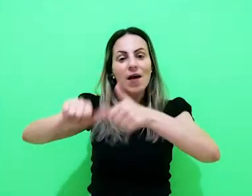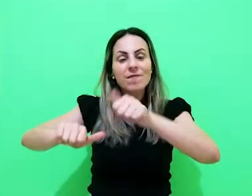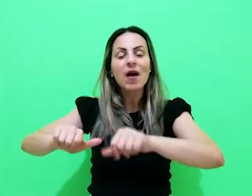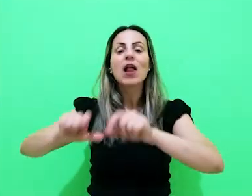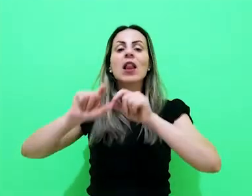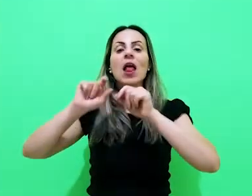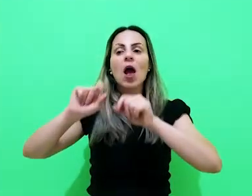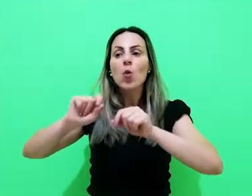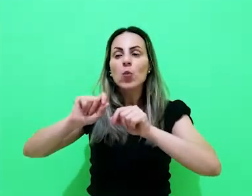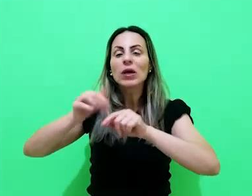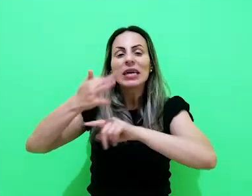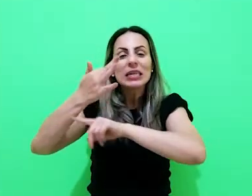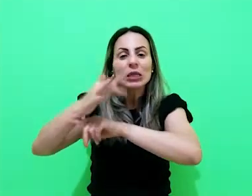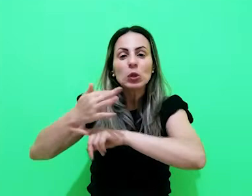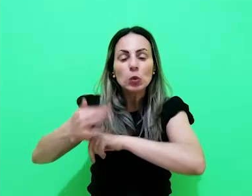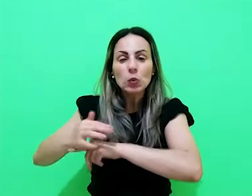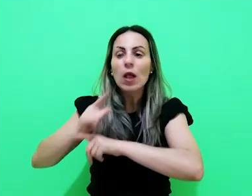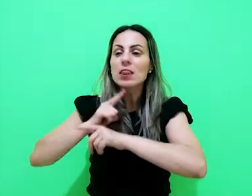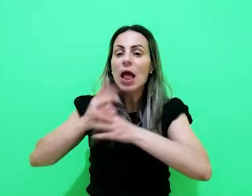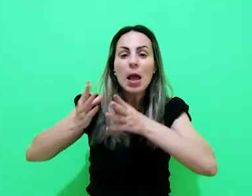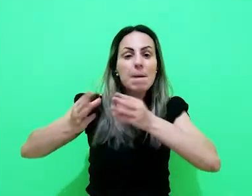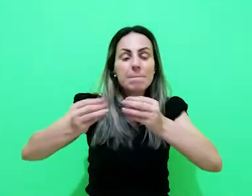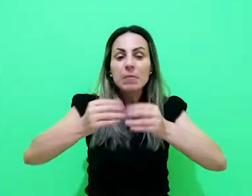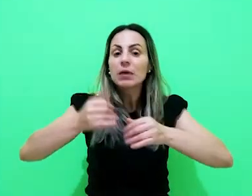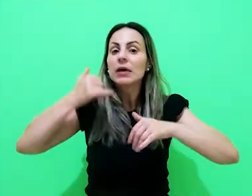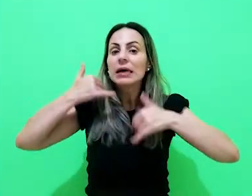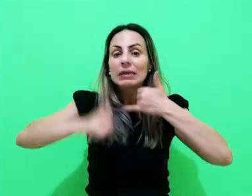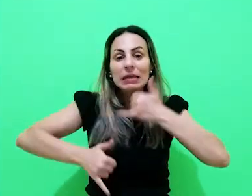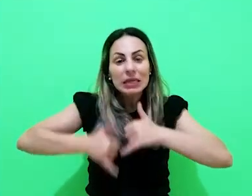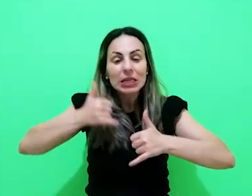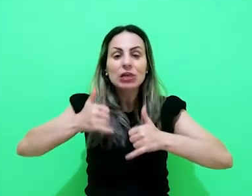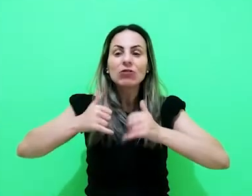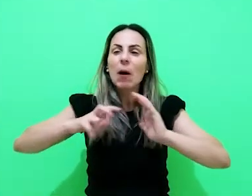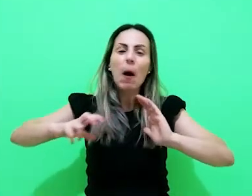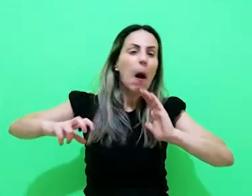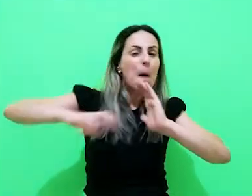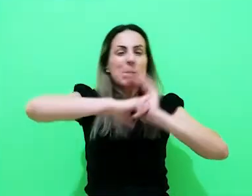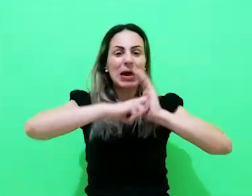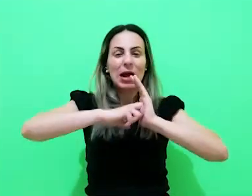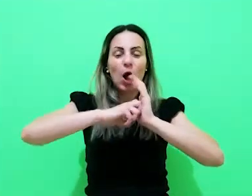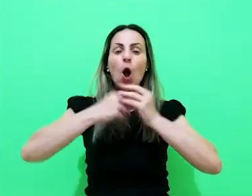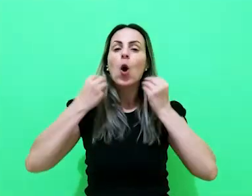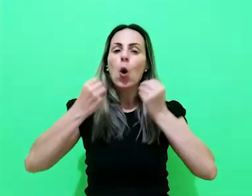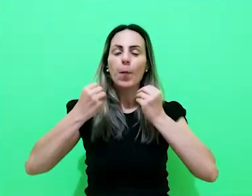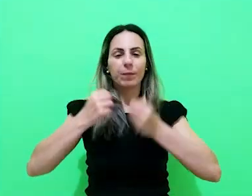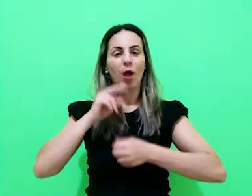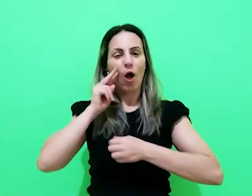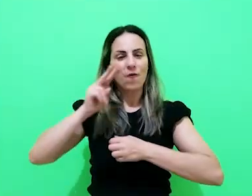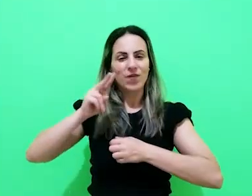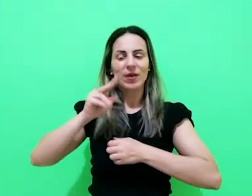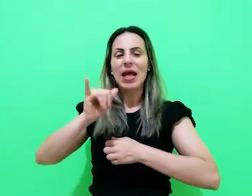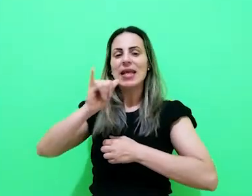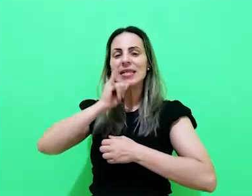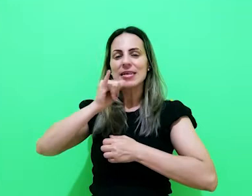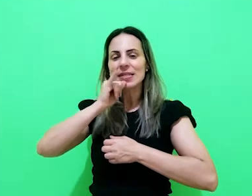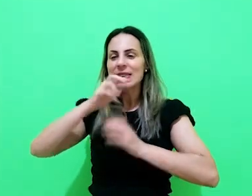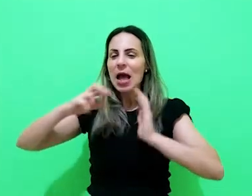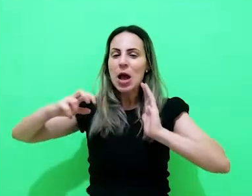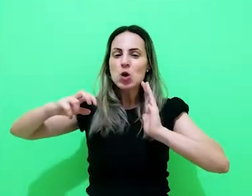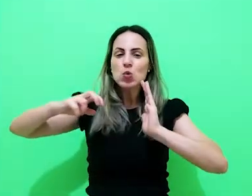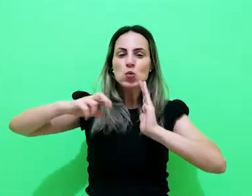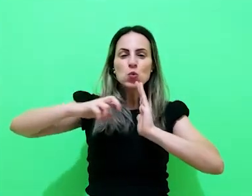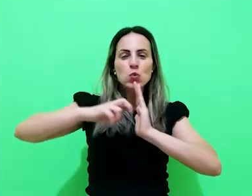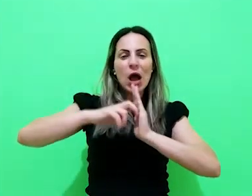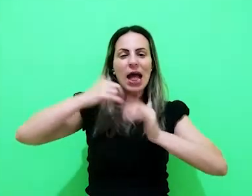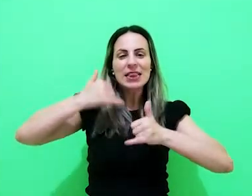mecanismo de trauma. Existia muita ou pouca energia? Então, vamos ver um exemplo aqui de um mecanismo de trauma com pouca